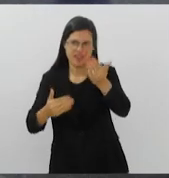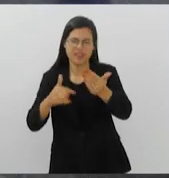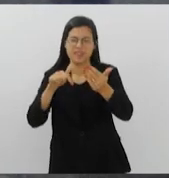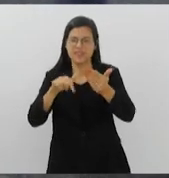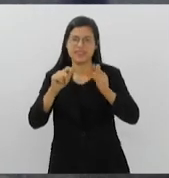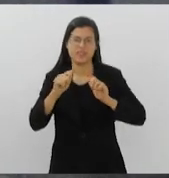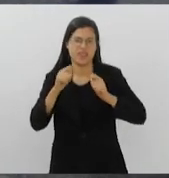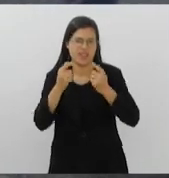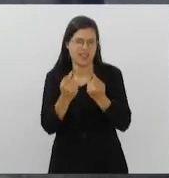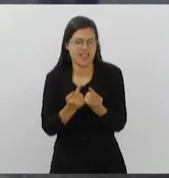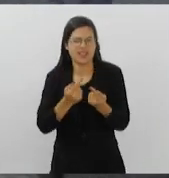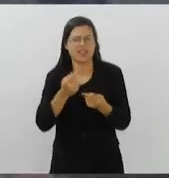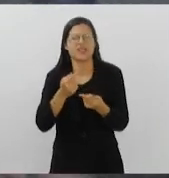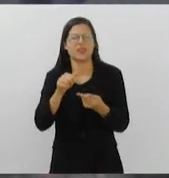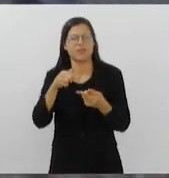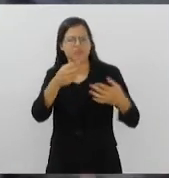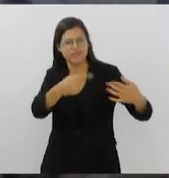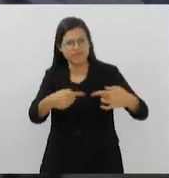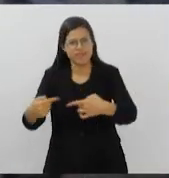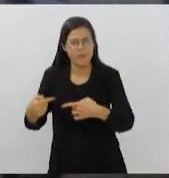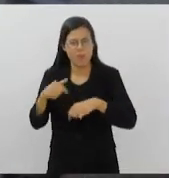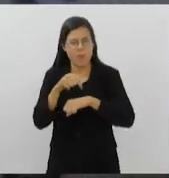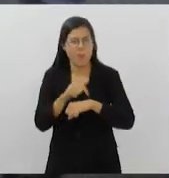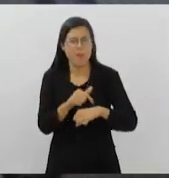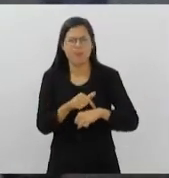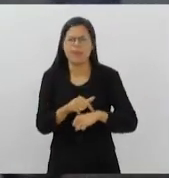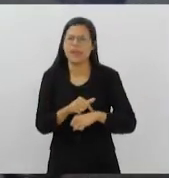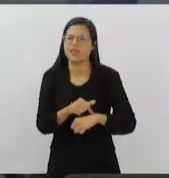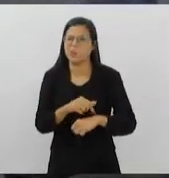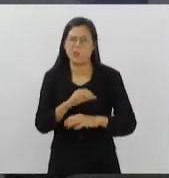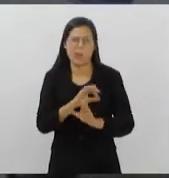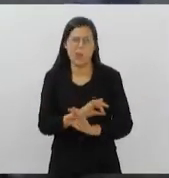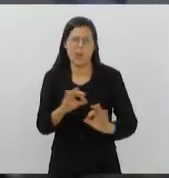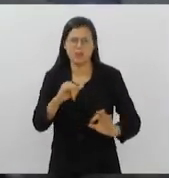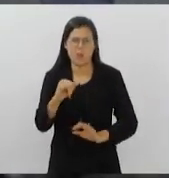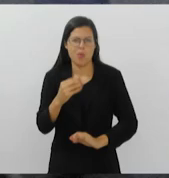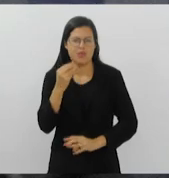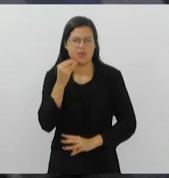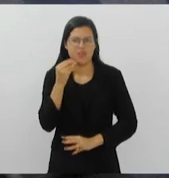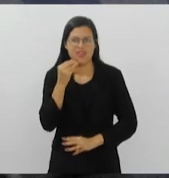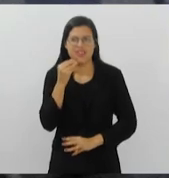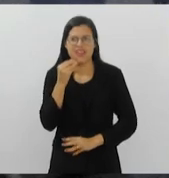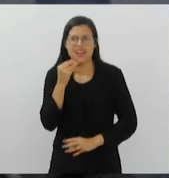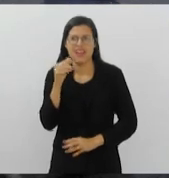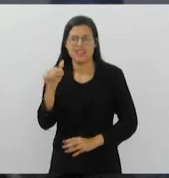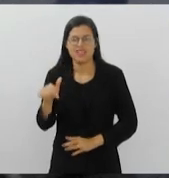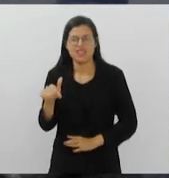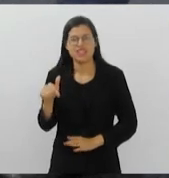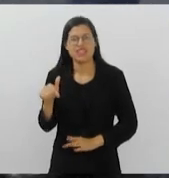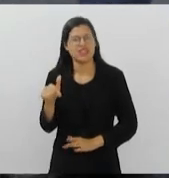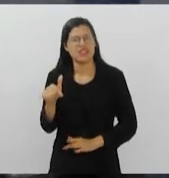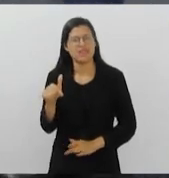exatamente no momento oportuno, que é logo na sequência dela se tornar a maior